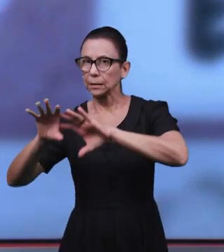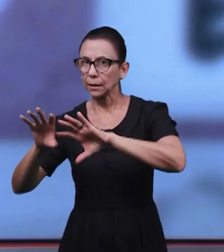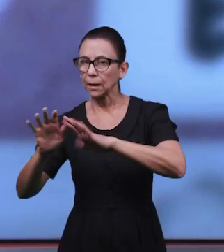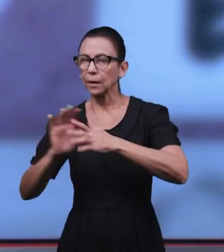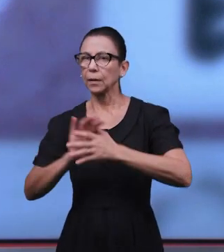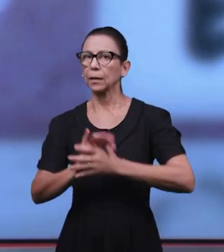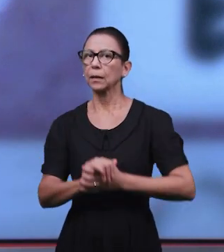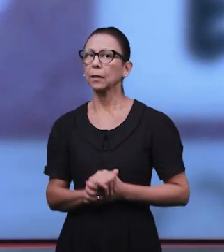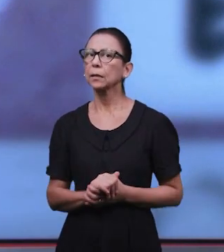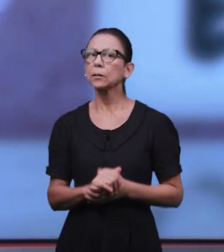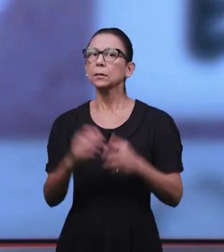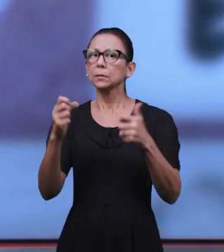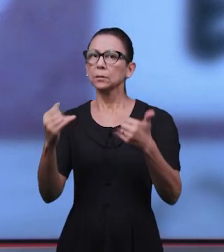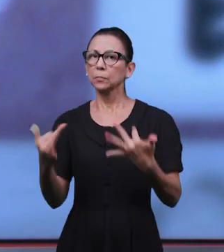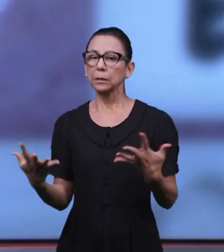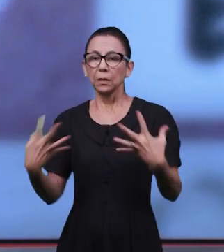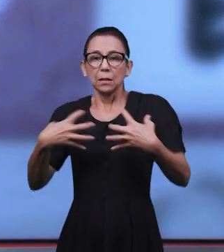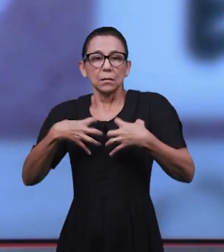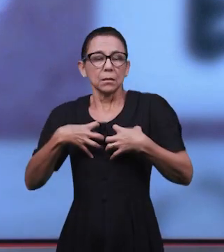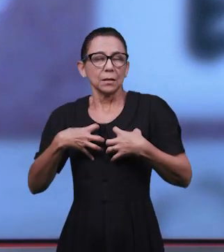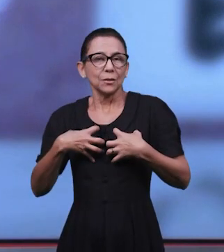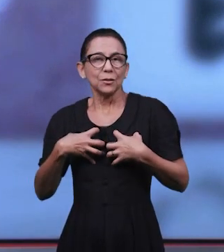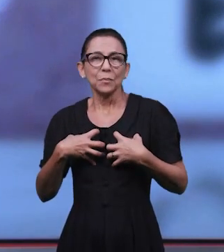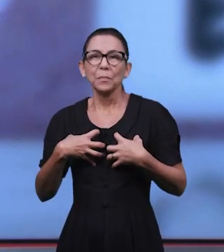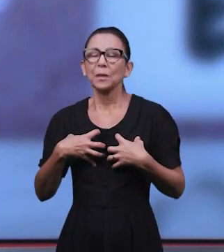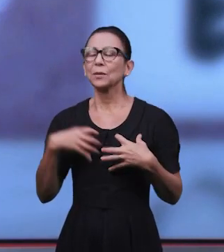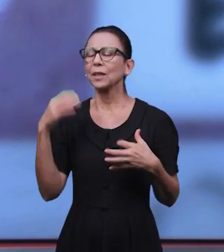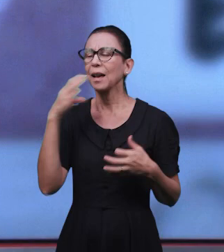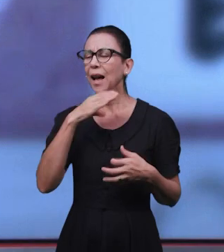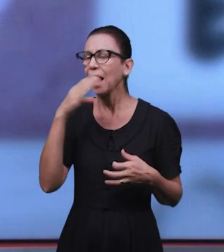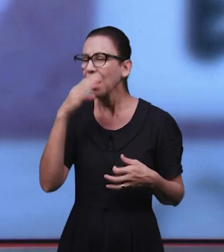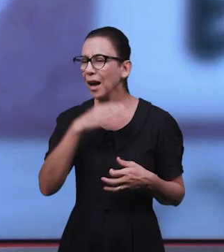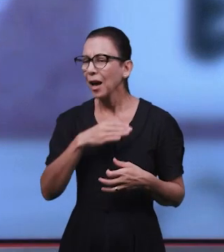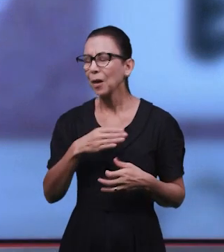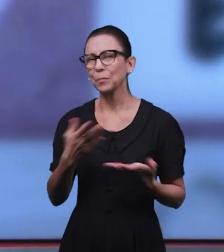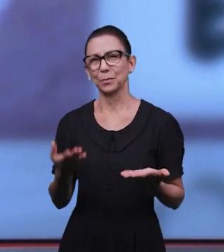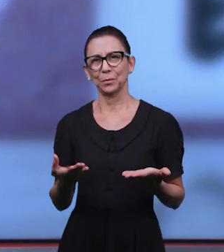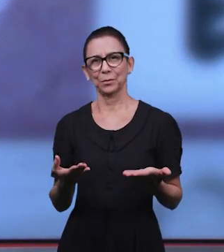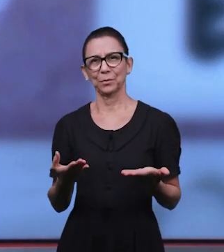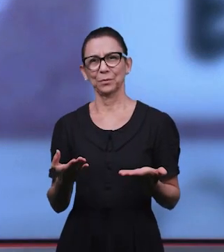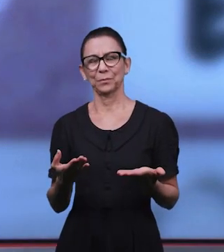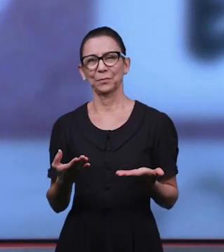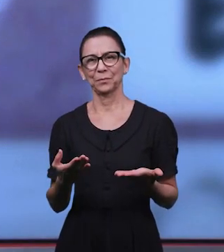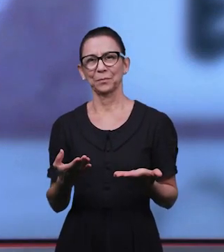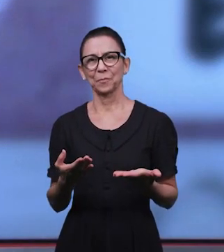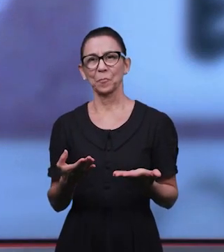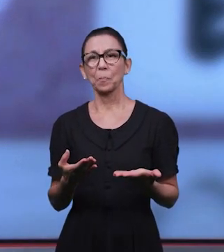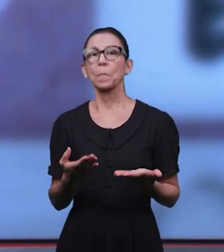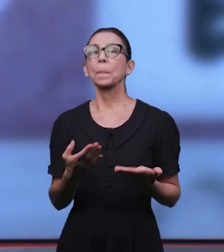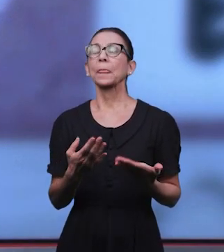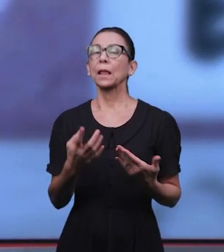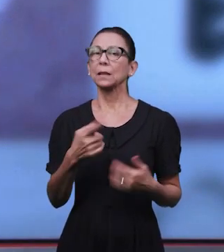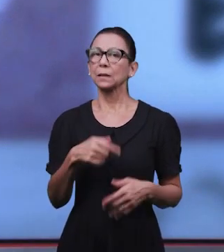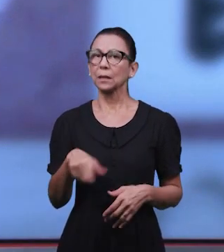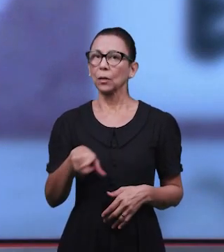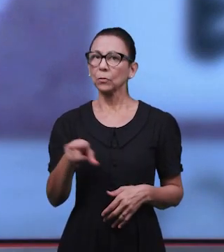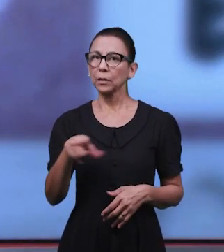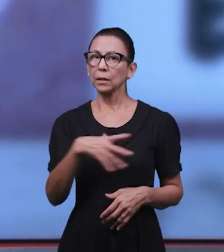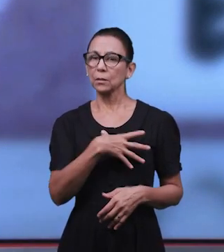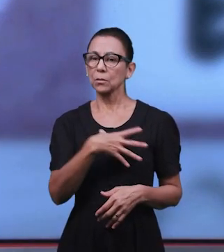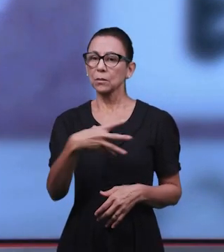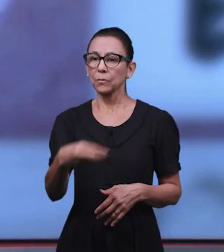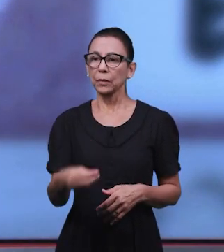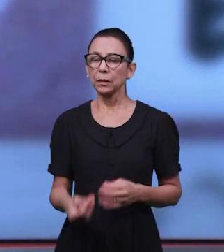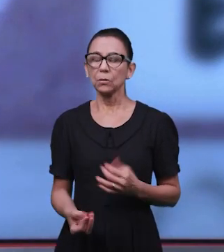a tristeza como um sentimento momentâneo, que precisa ser vivido, mas é passageiro. Permitirá compreender a